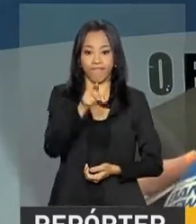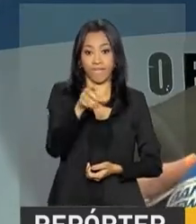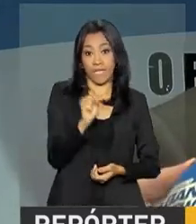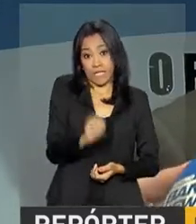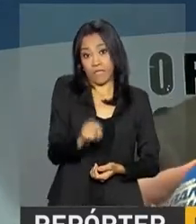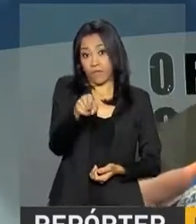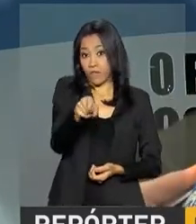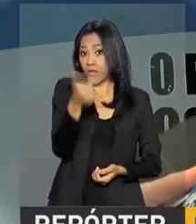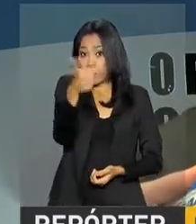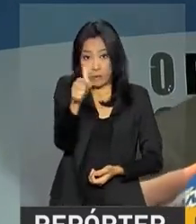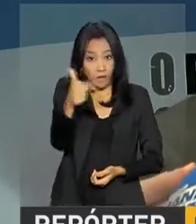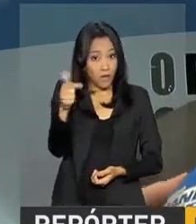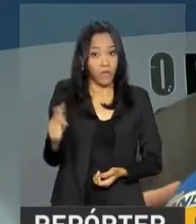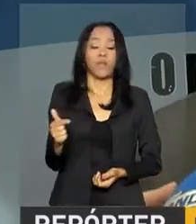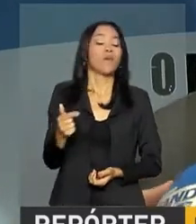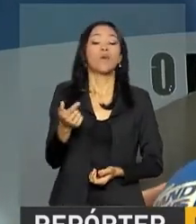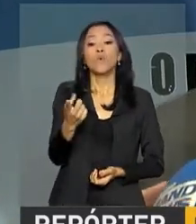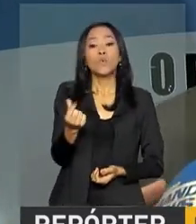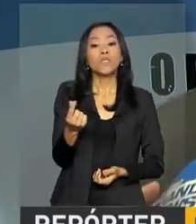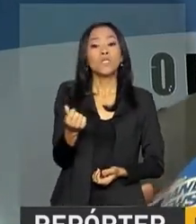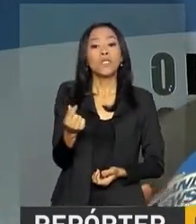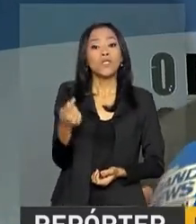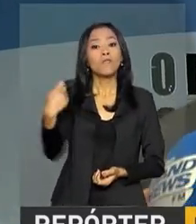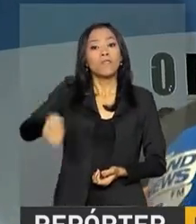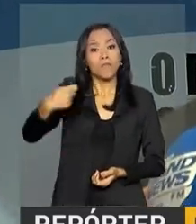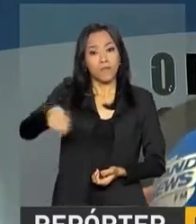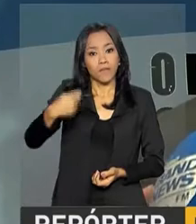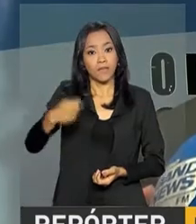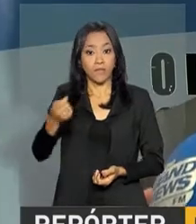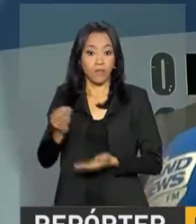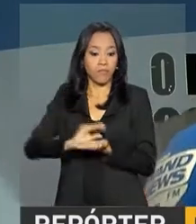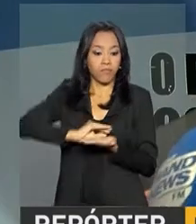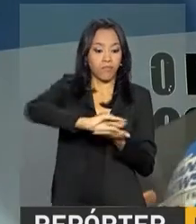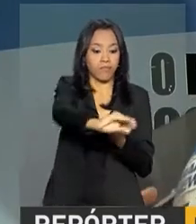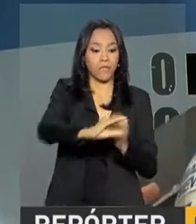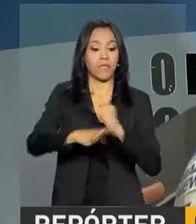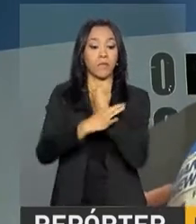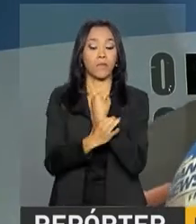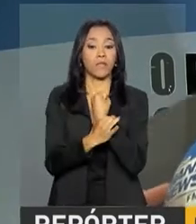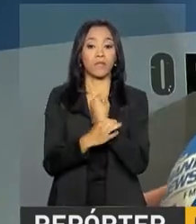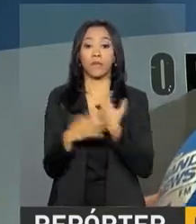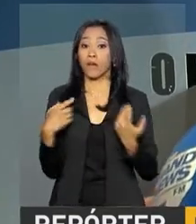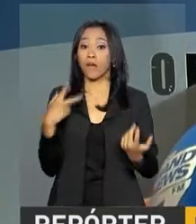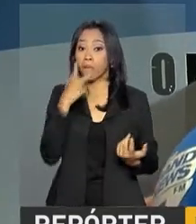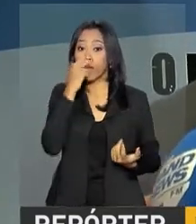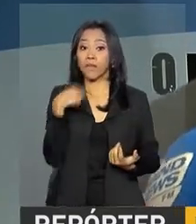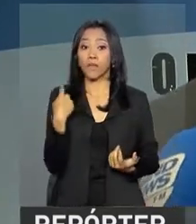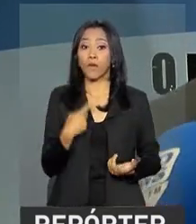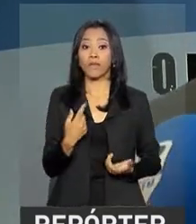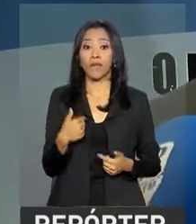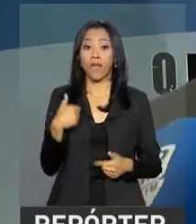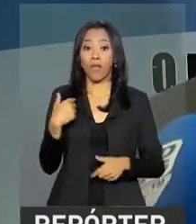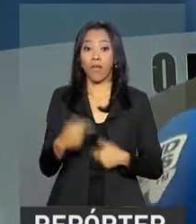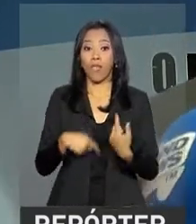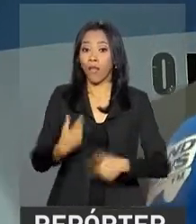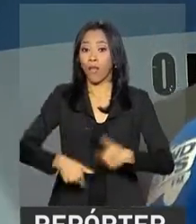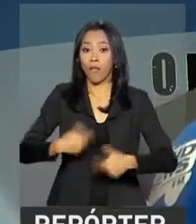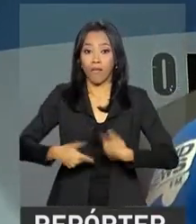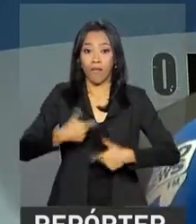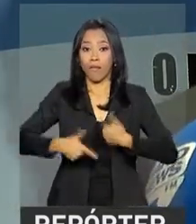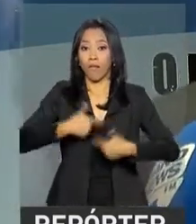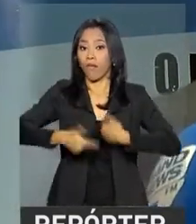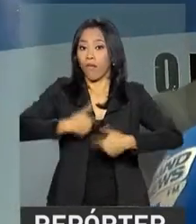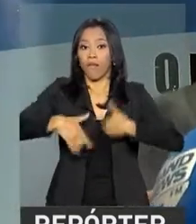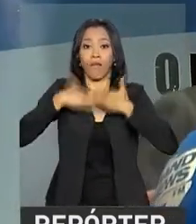os recursos suficientes necessário para prover a segurança ficamos todos nós aqui anda à volta disto percebe porque grande parte